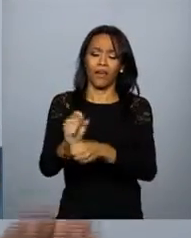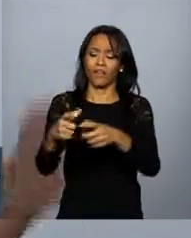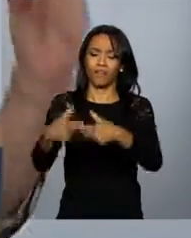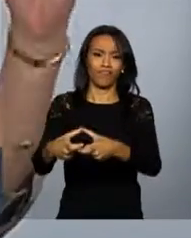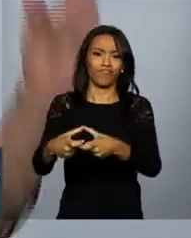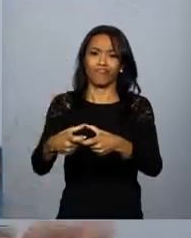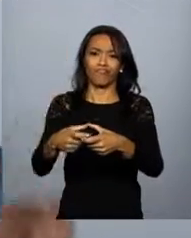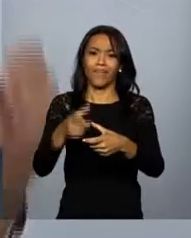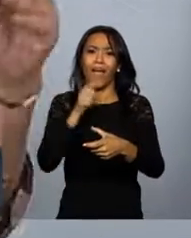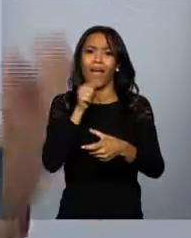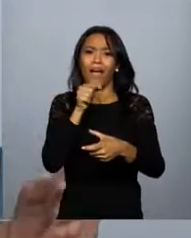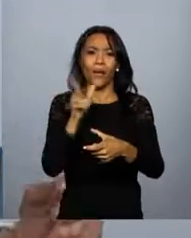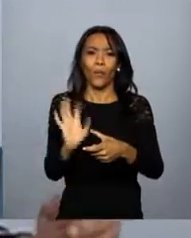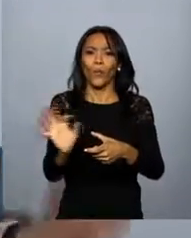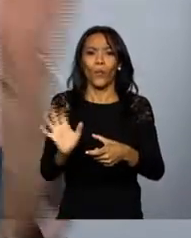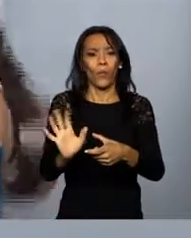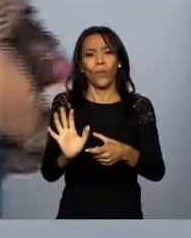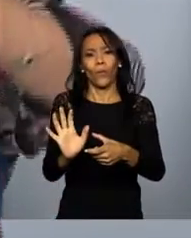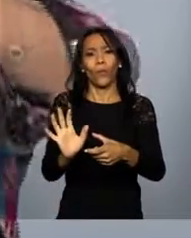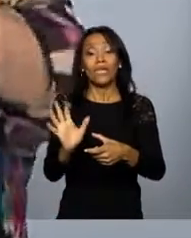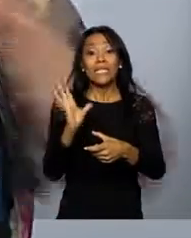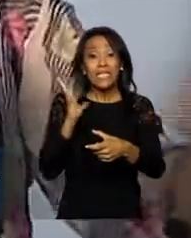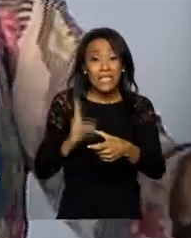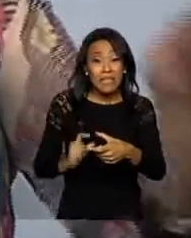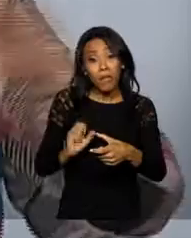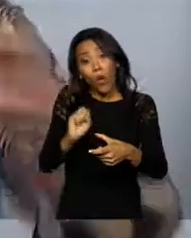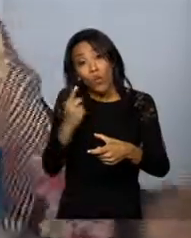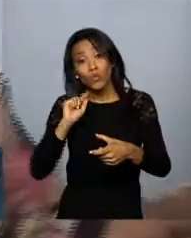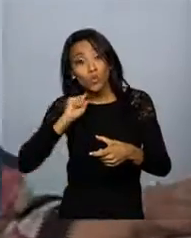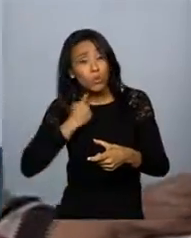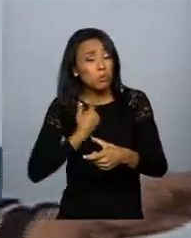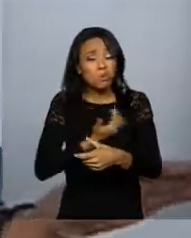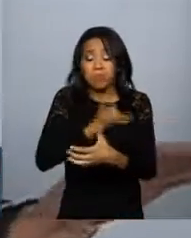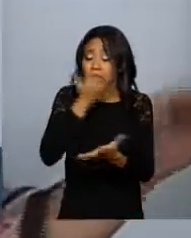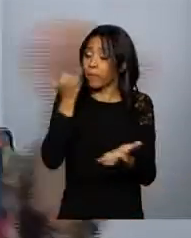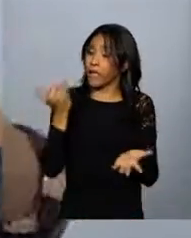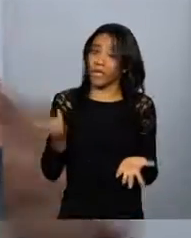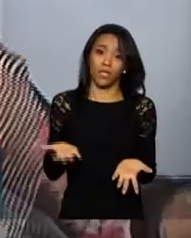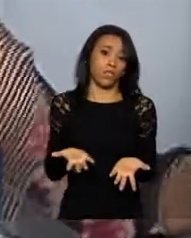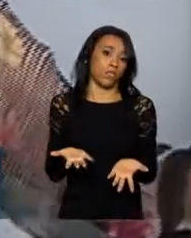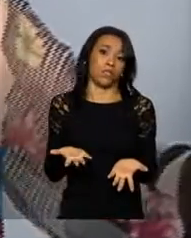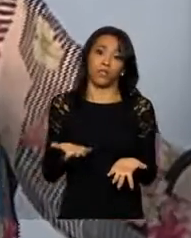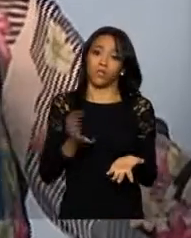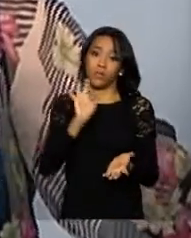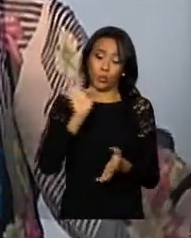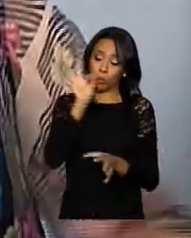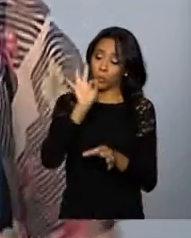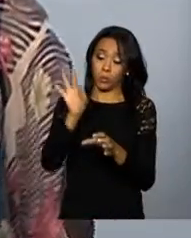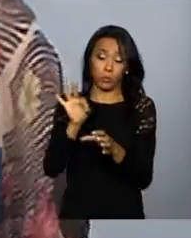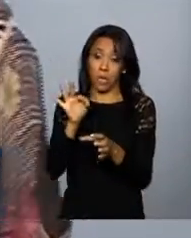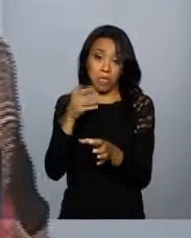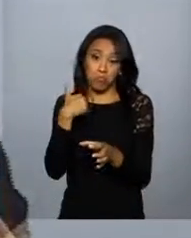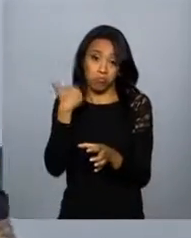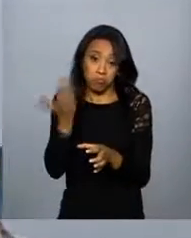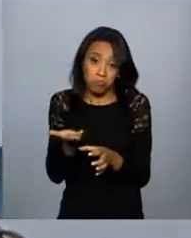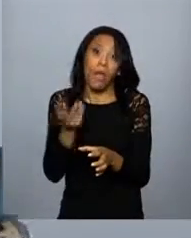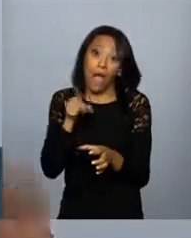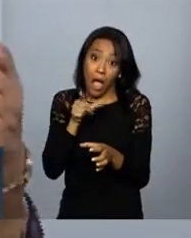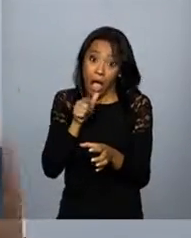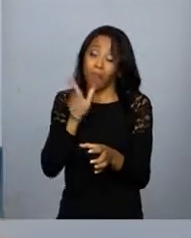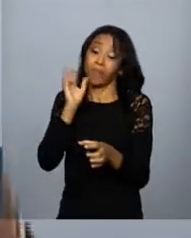deixem acumular água limpa ou suja, não interessa, ele não diferencia, e